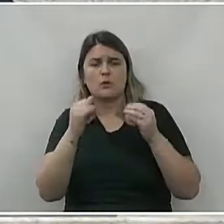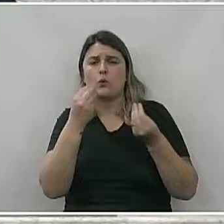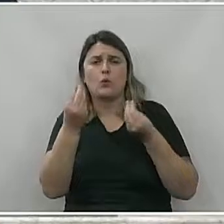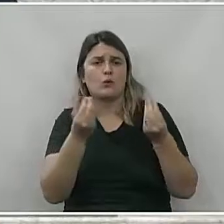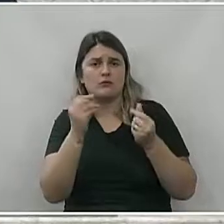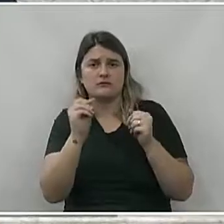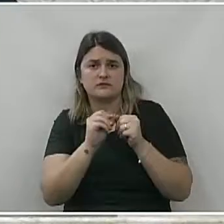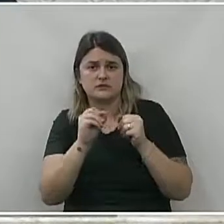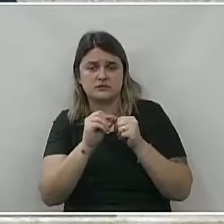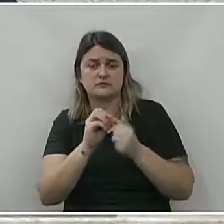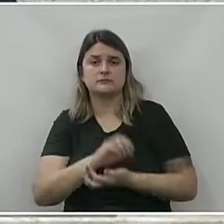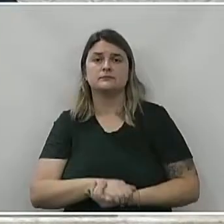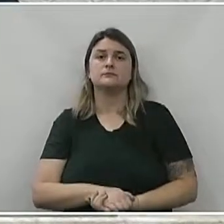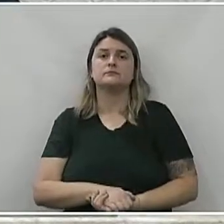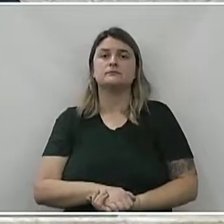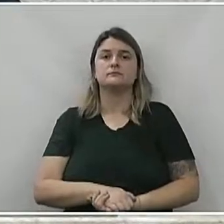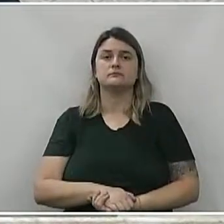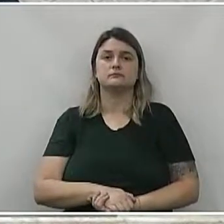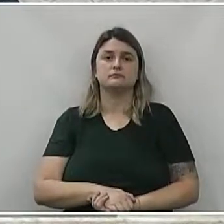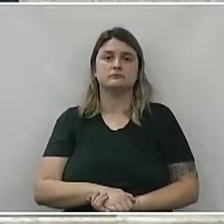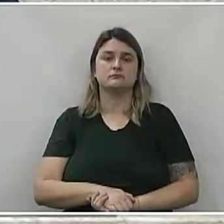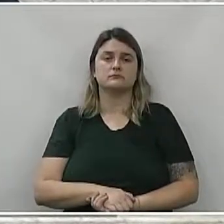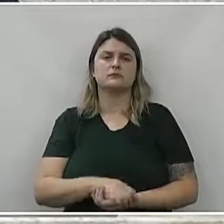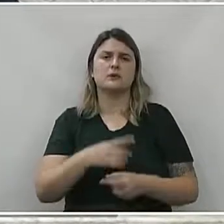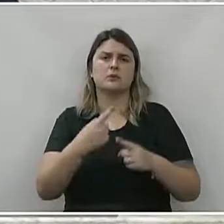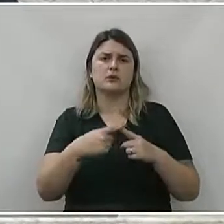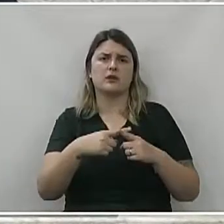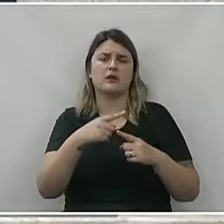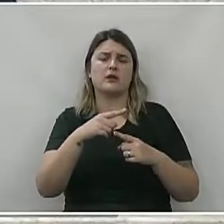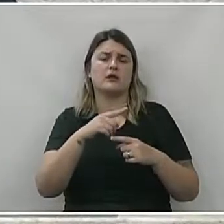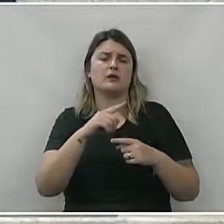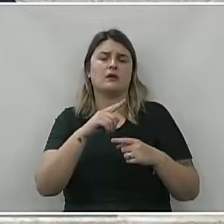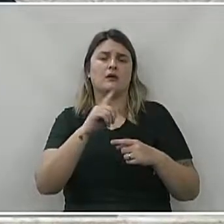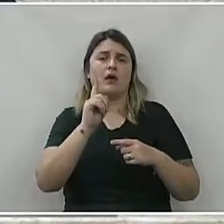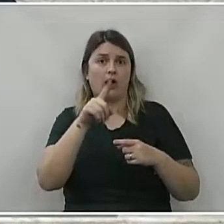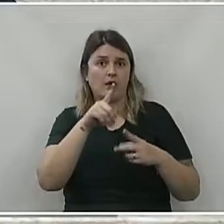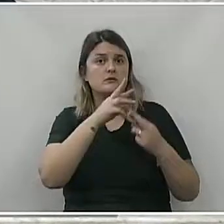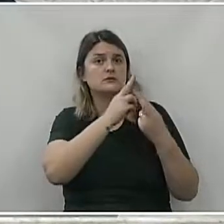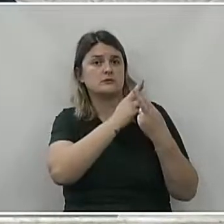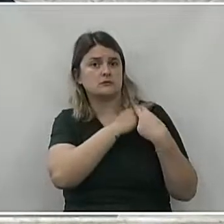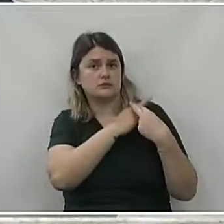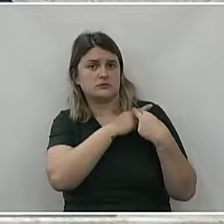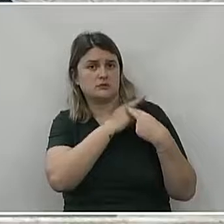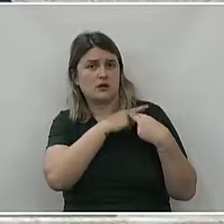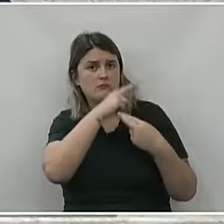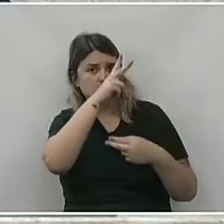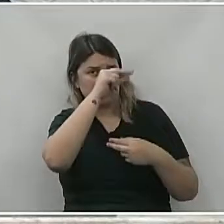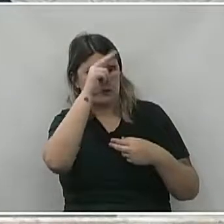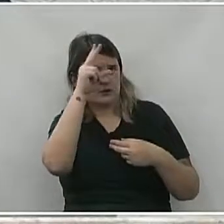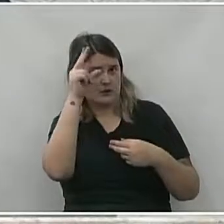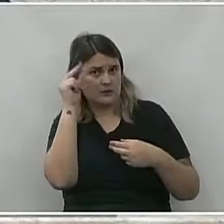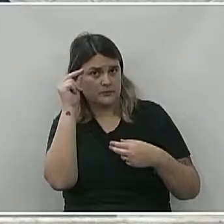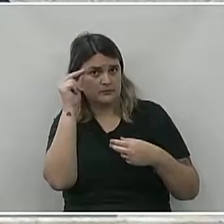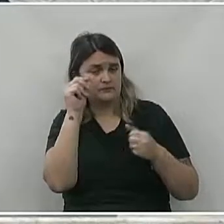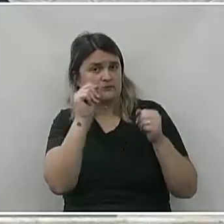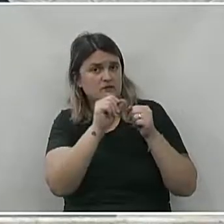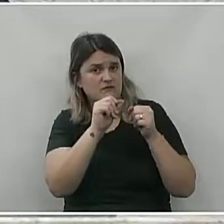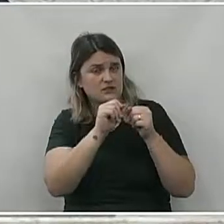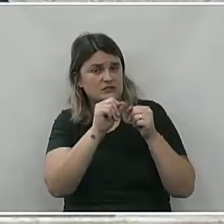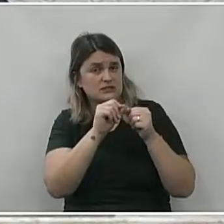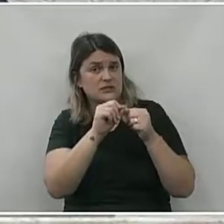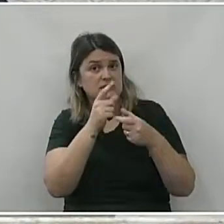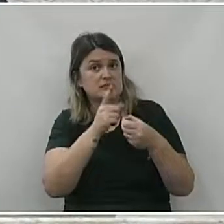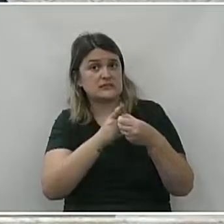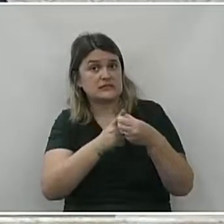meio, porque é mais do que a responsabilidade do poder público fazer com que a